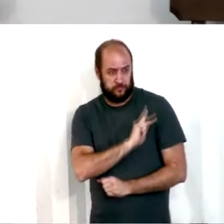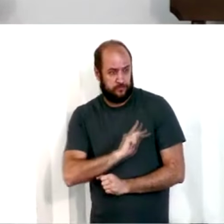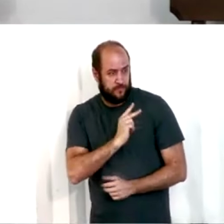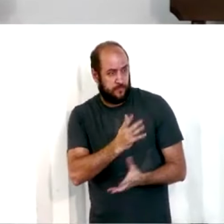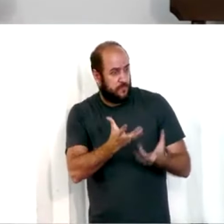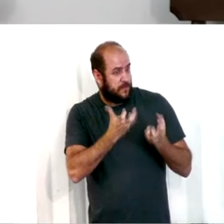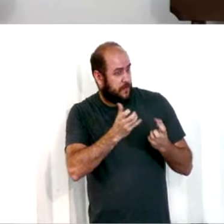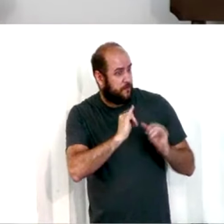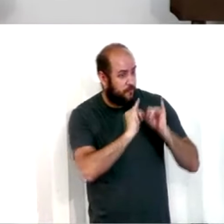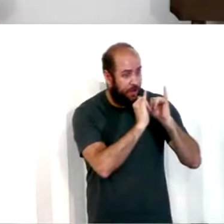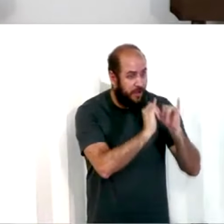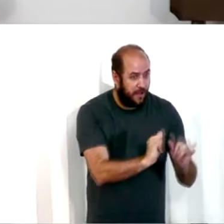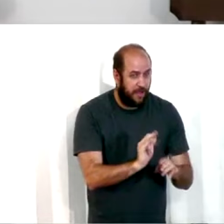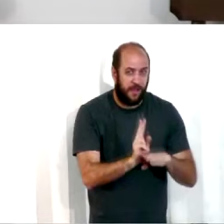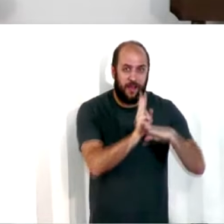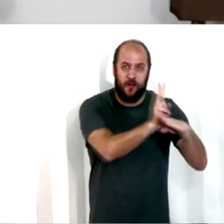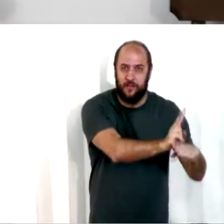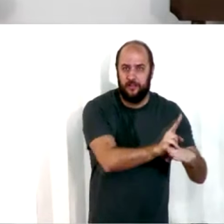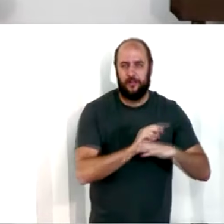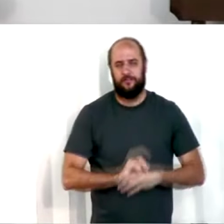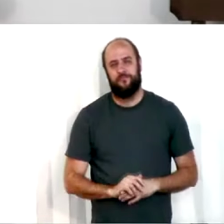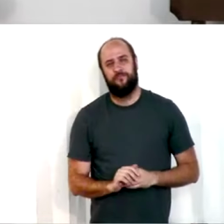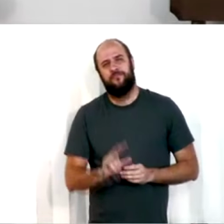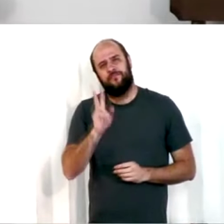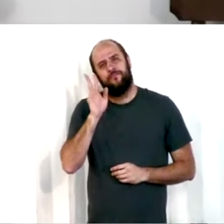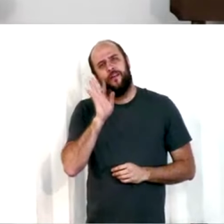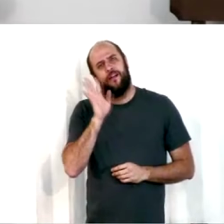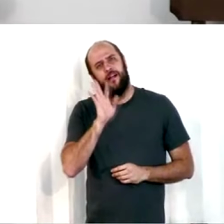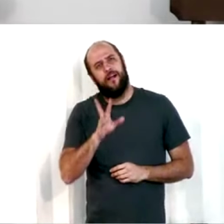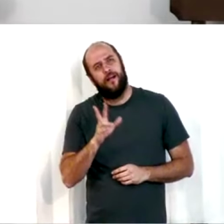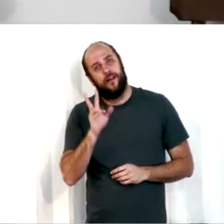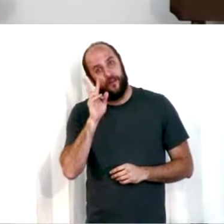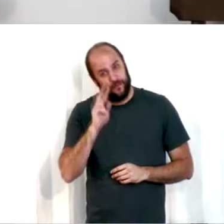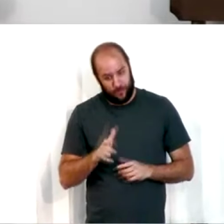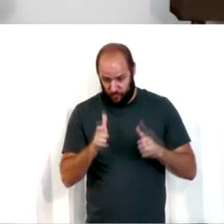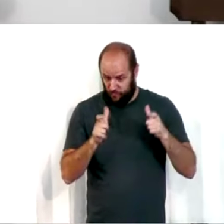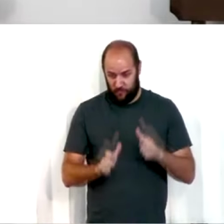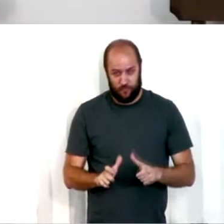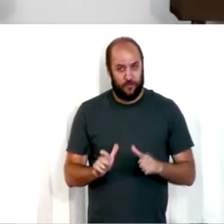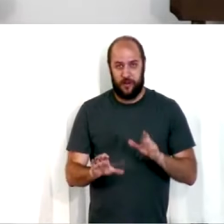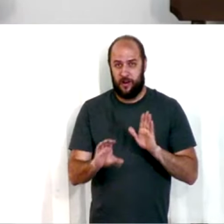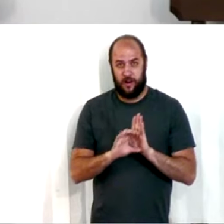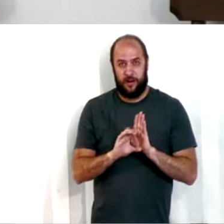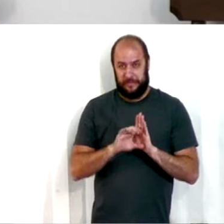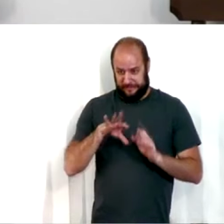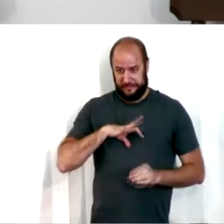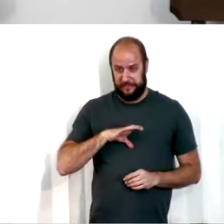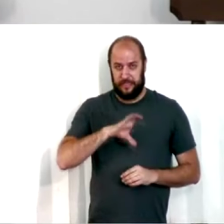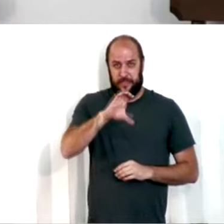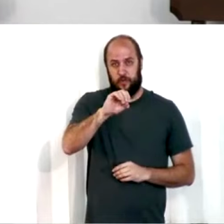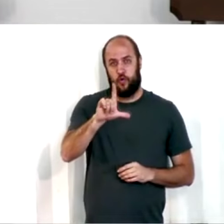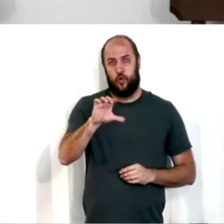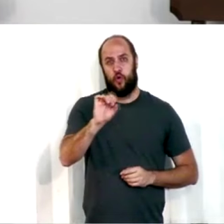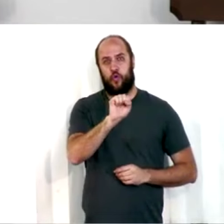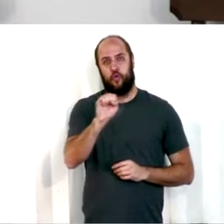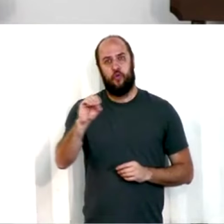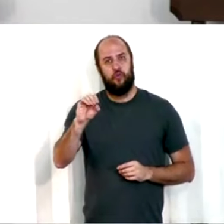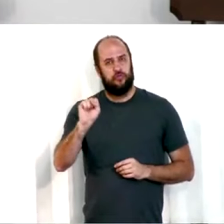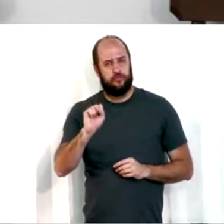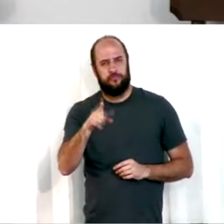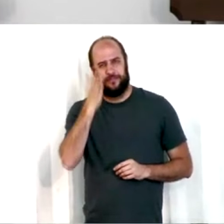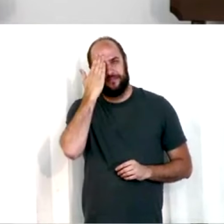em favor deles. E é muito interessante que ele não esteja em Colossos. De fato, se você prestou atenção na leitura do texto, você